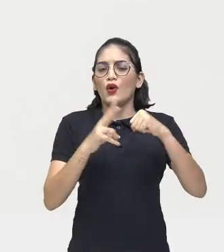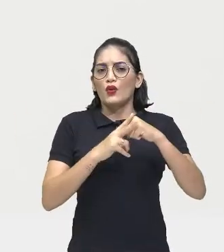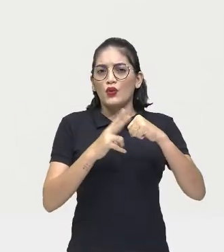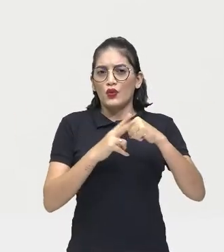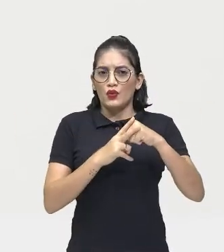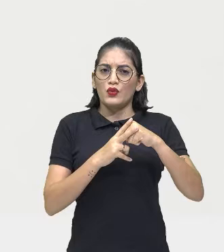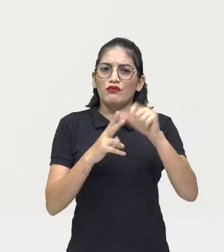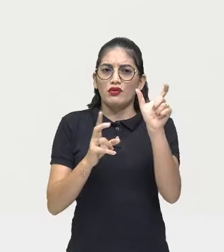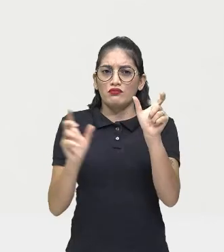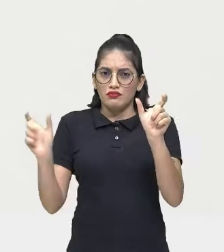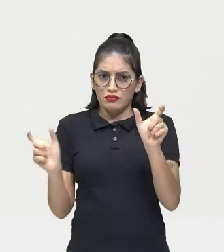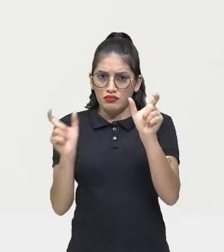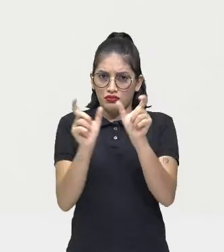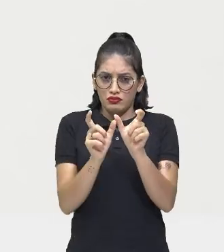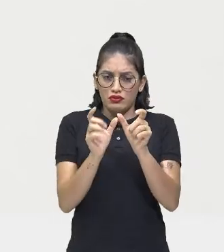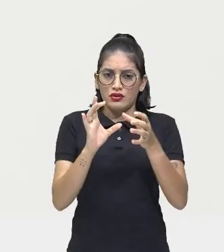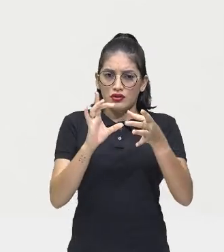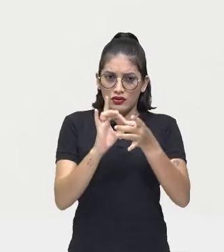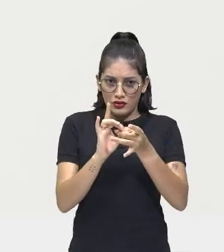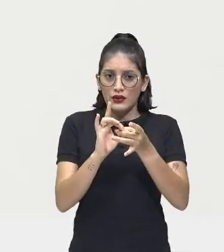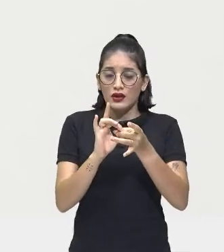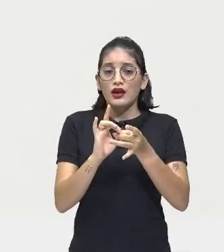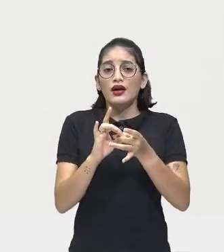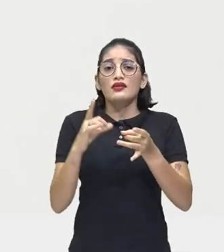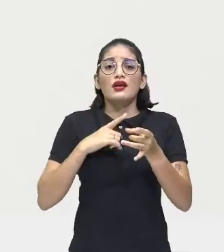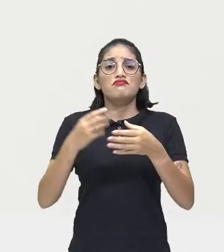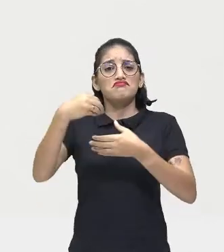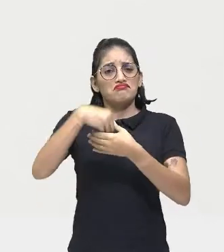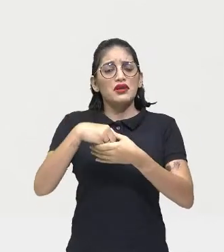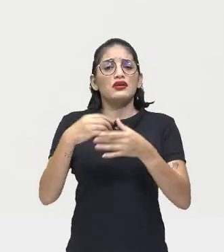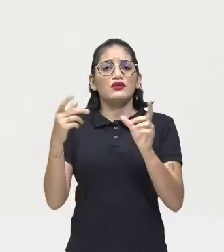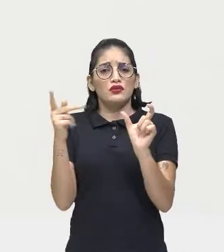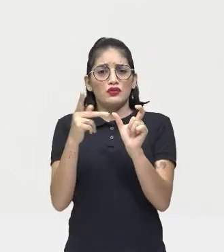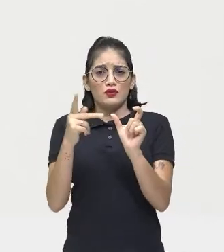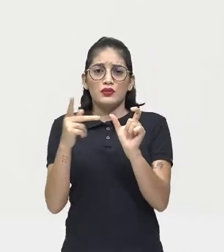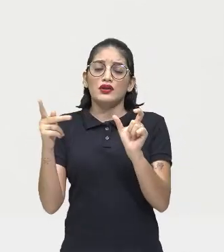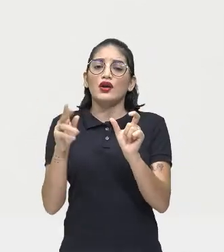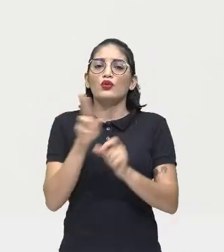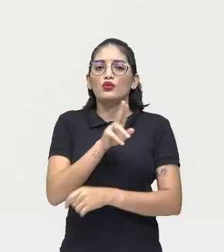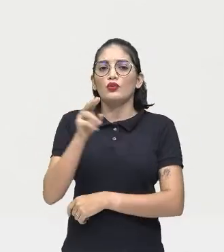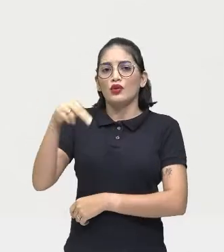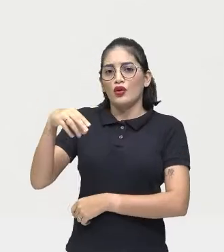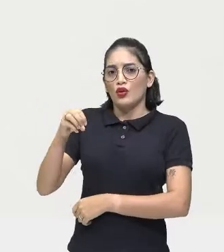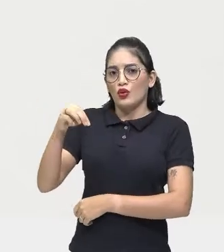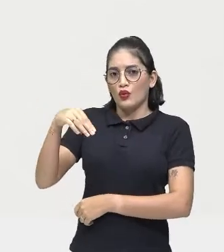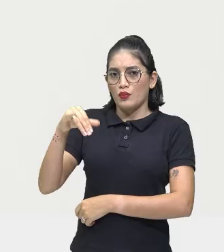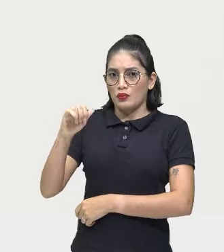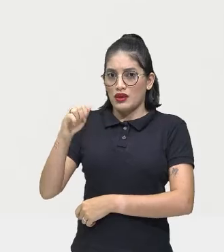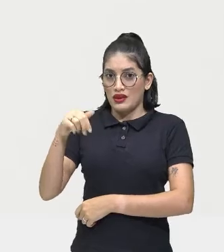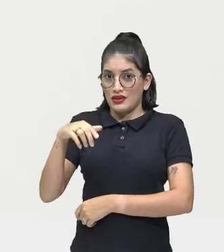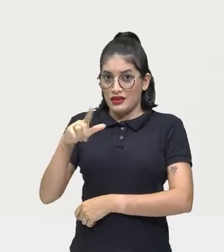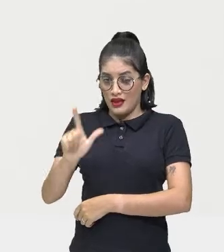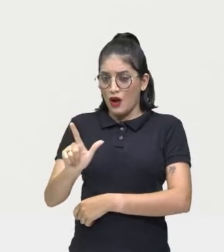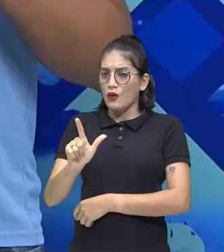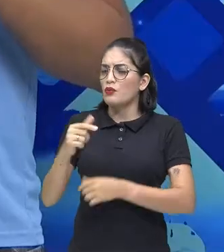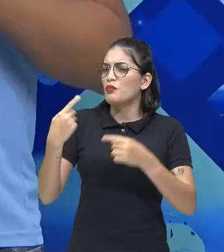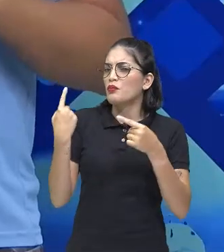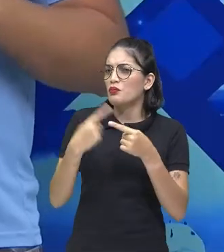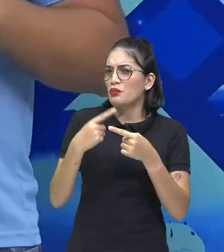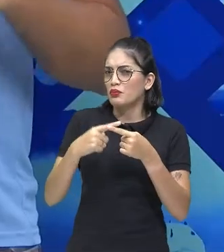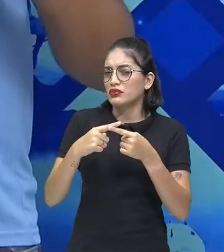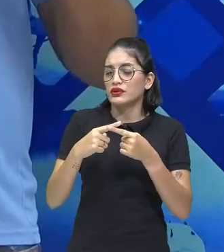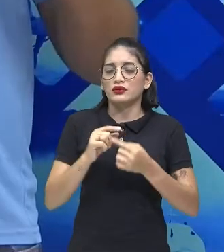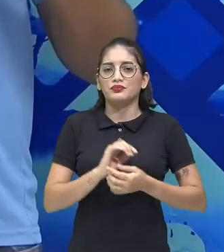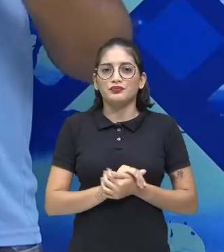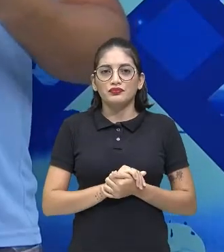ligação, perceba que ele faz parte do predicado, um predicado que nós vamos chamar de nominal, certo? Por que nominal? Porque nós